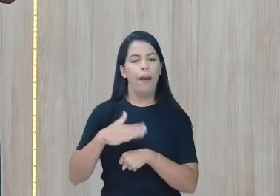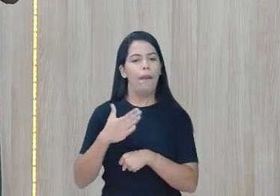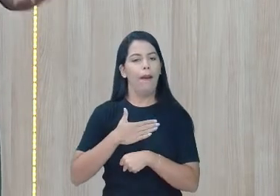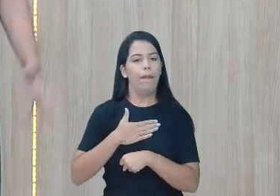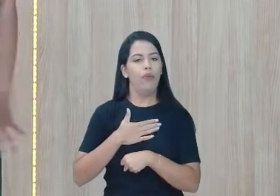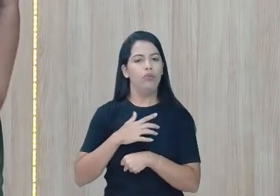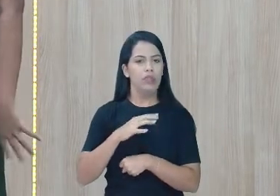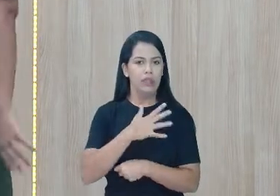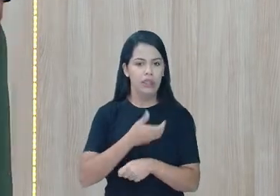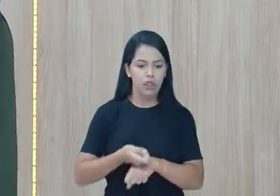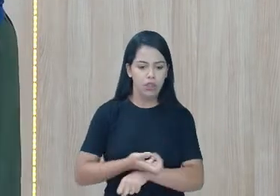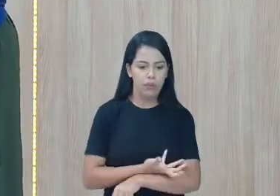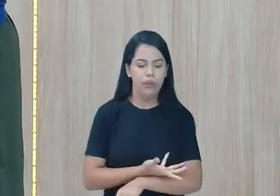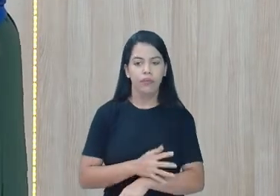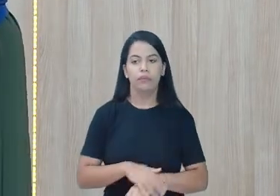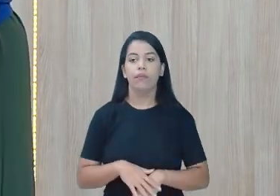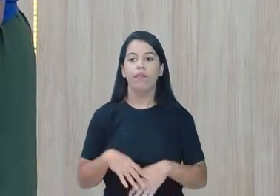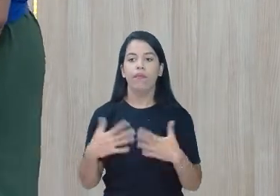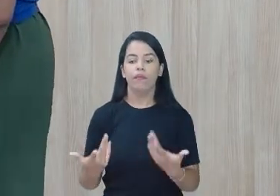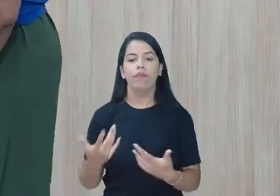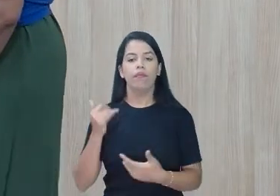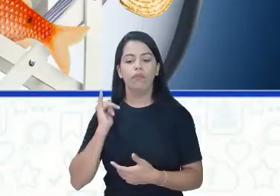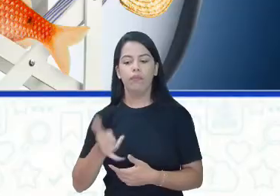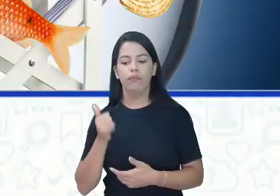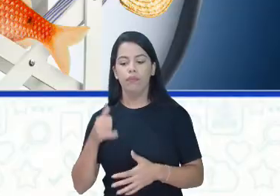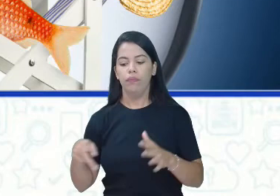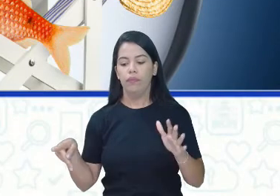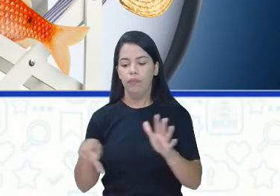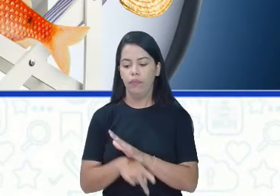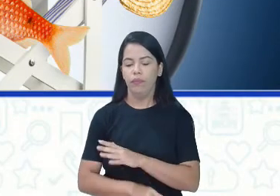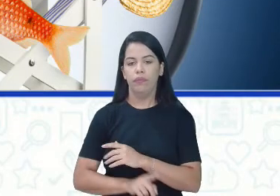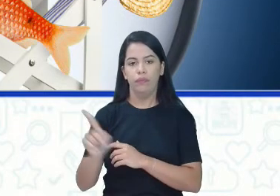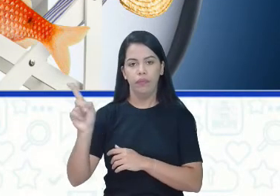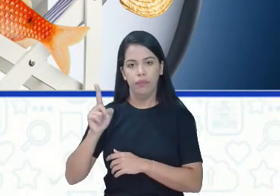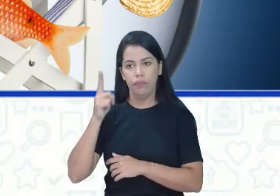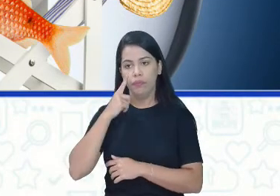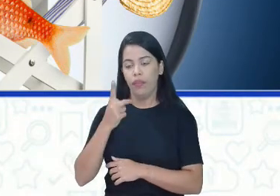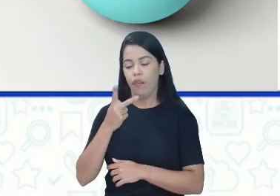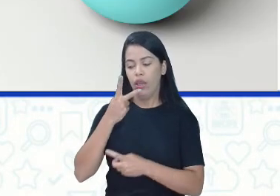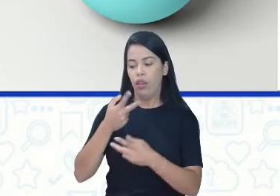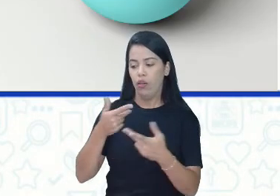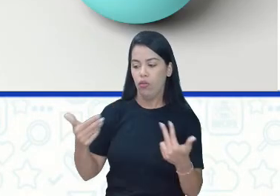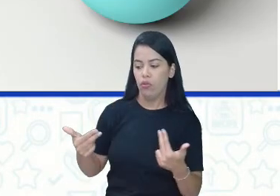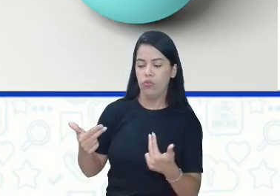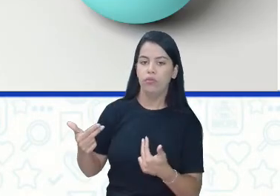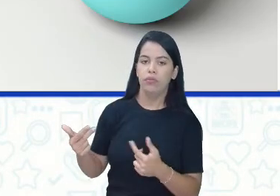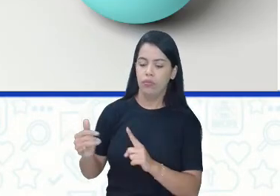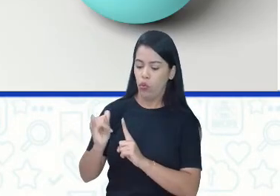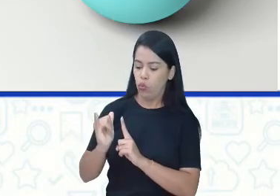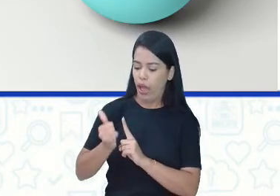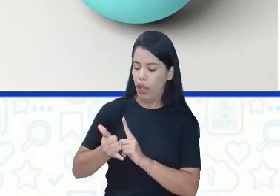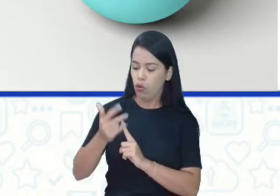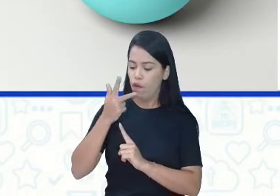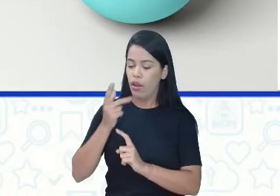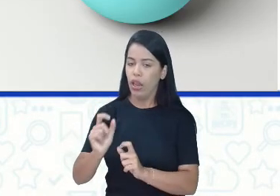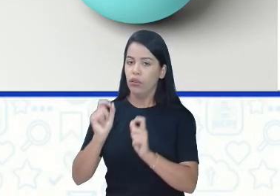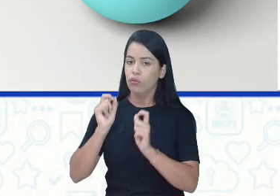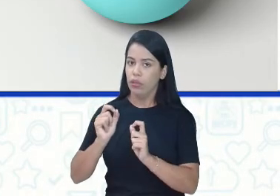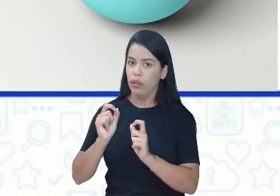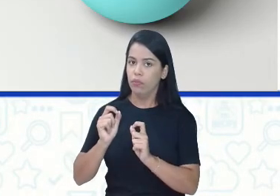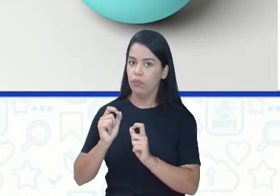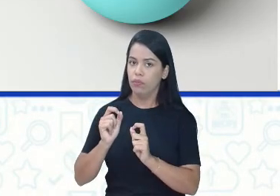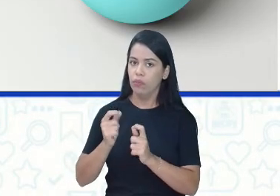redirecionar, certo? O narrador do texto de Machado fala sobre um assunto importante para a humanidade, que é a inveja.